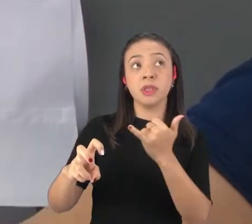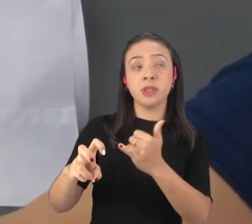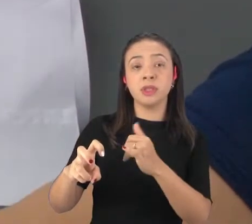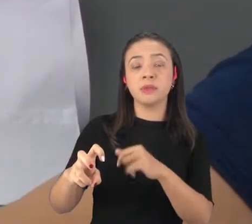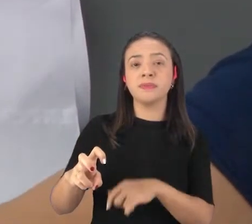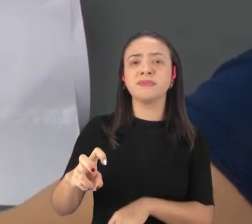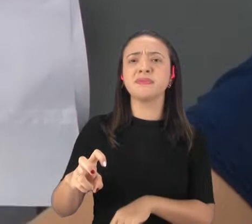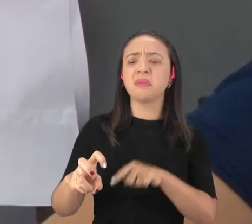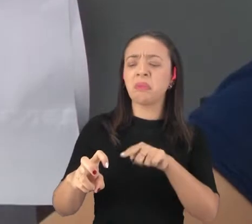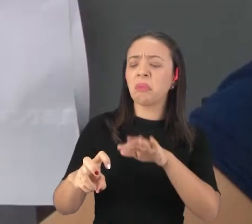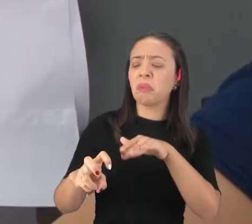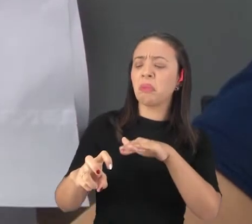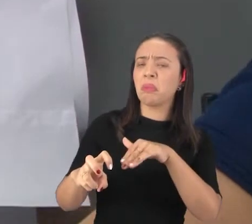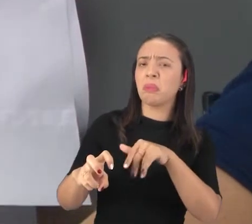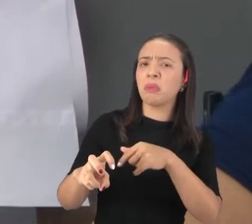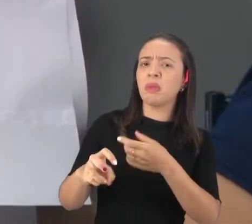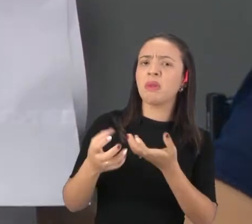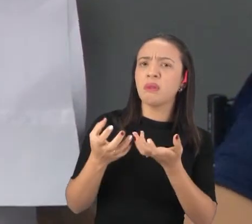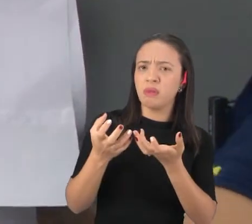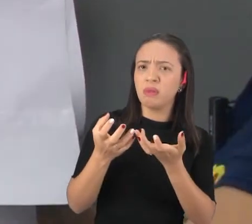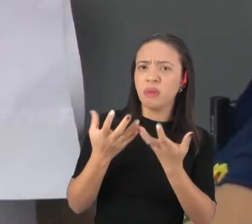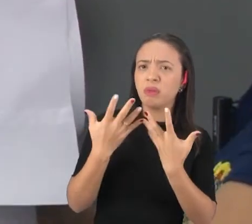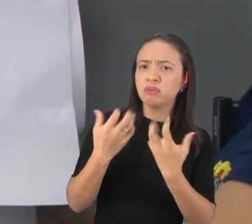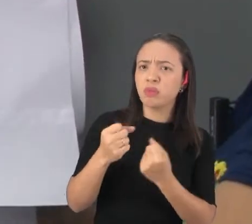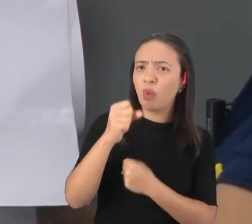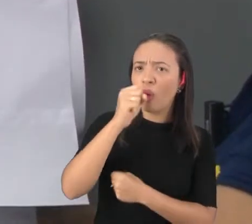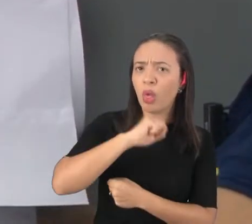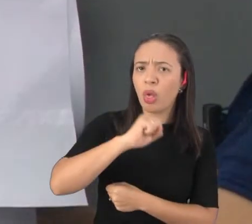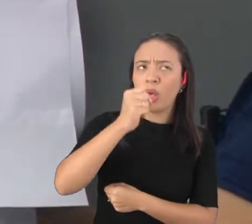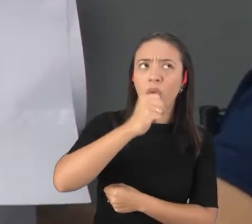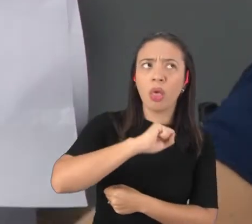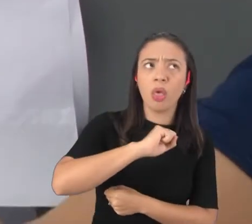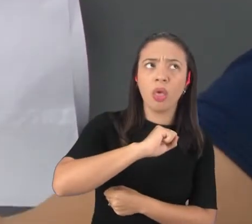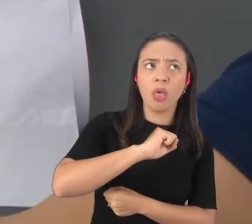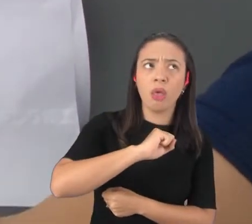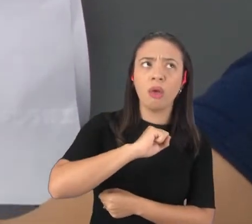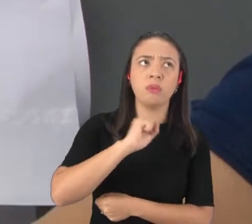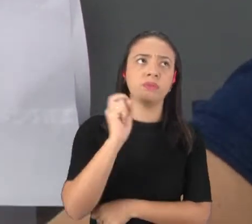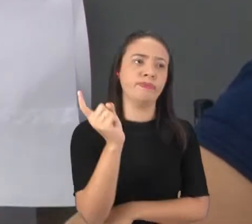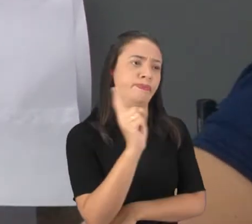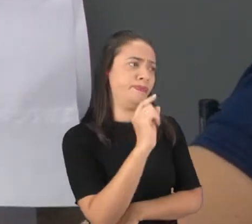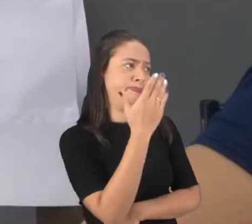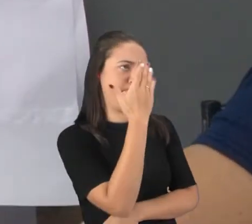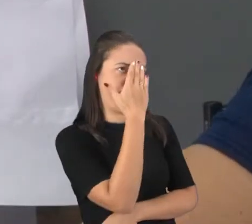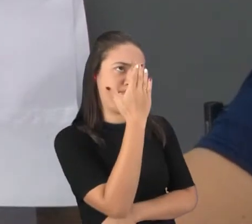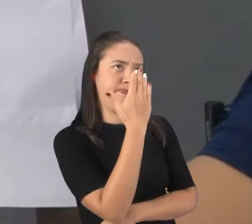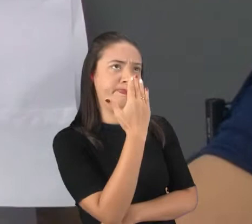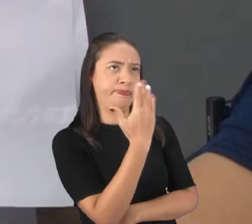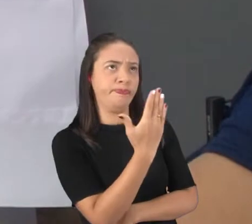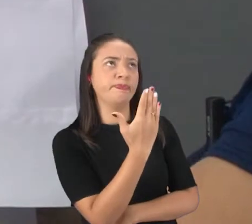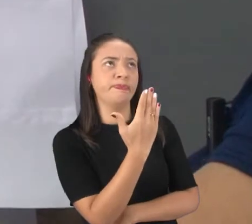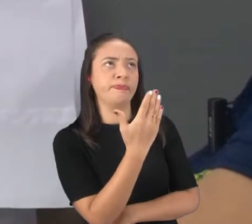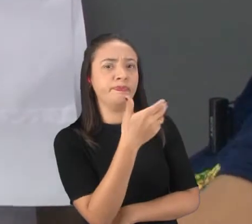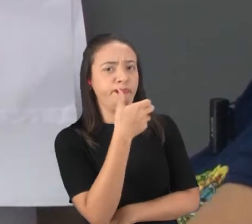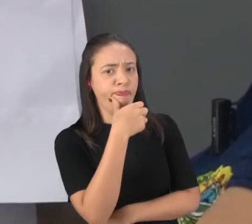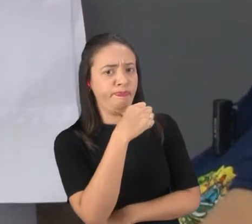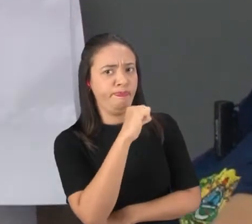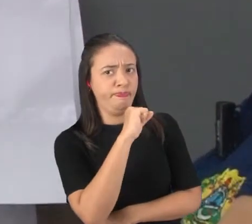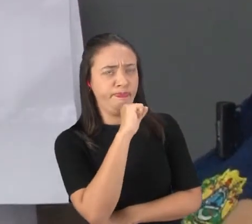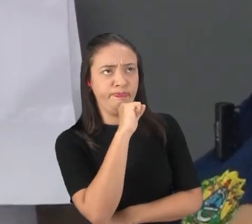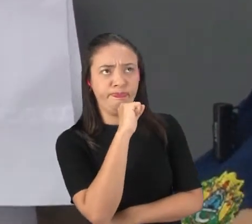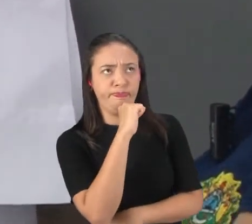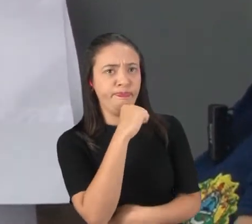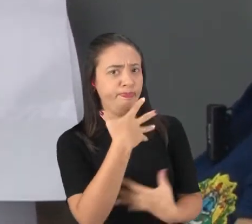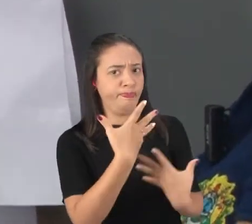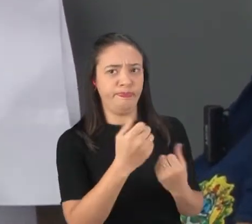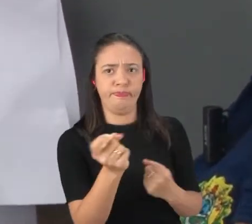falou. Ei, menino, você aceita um sorvete? Não, obrigado. Mamãe não